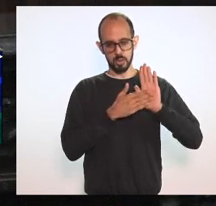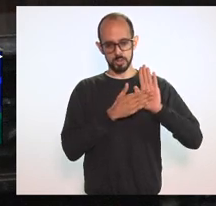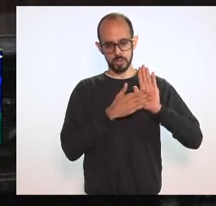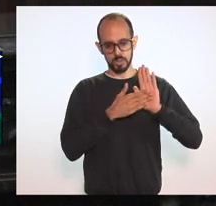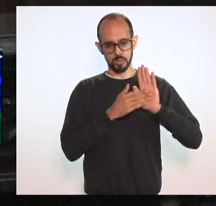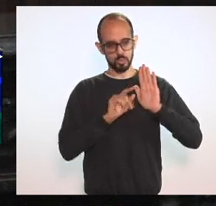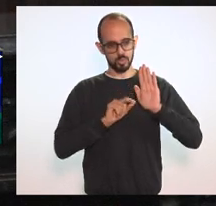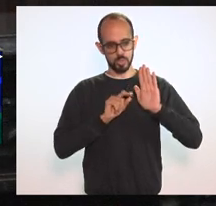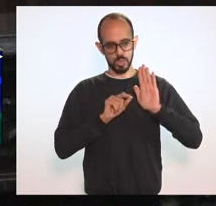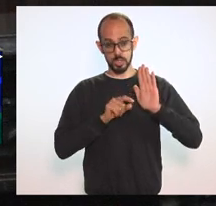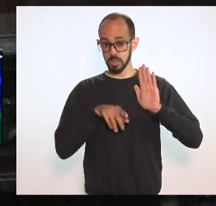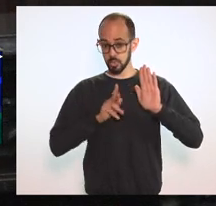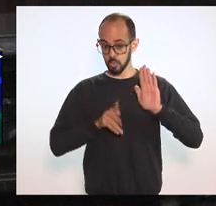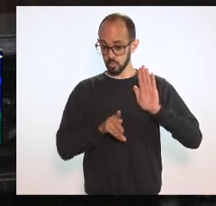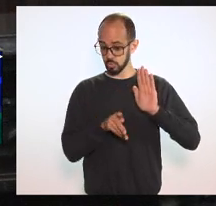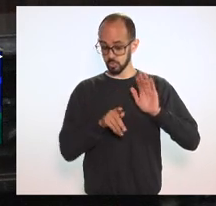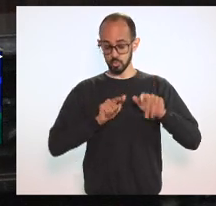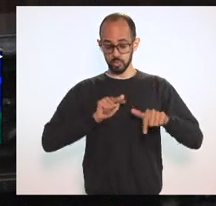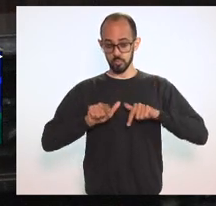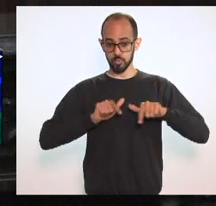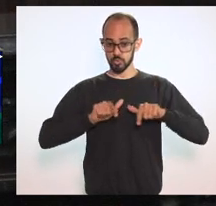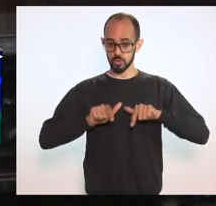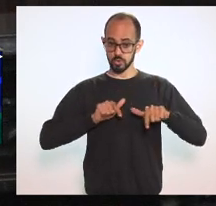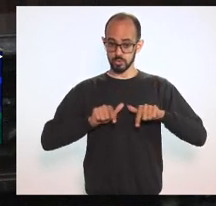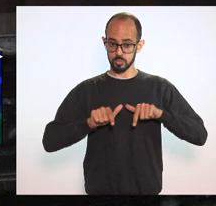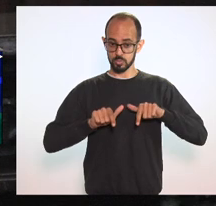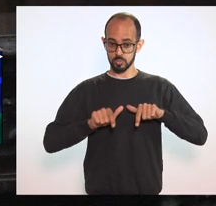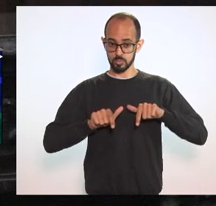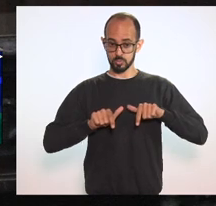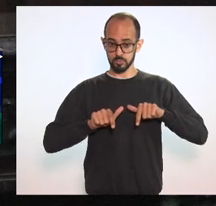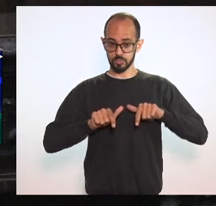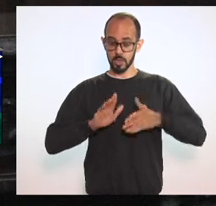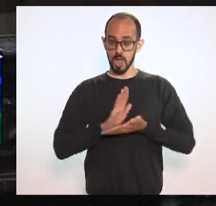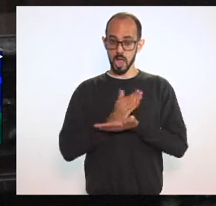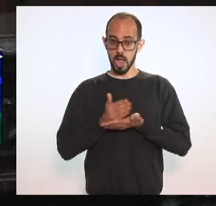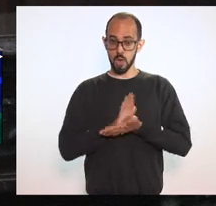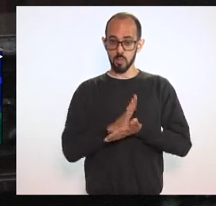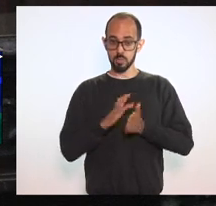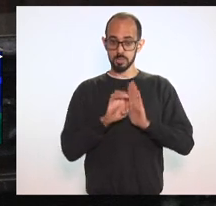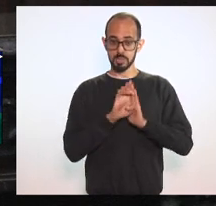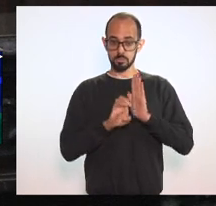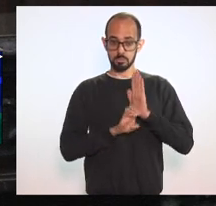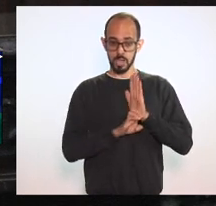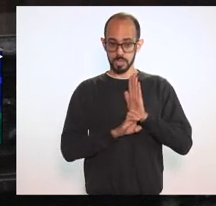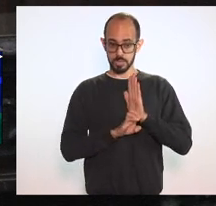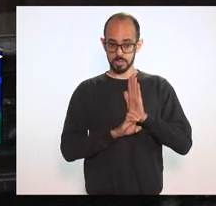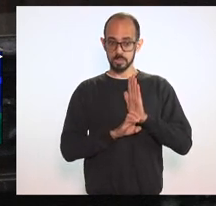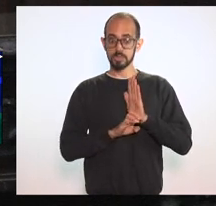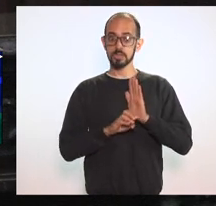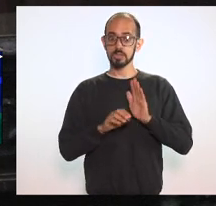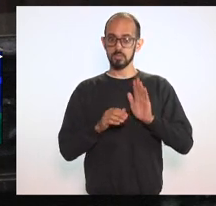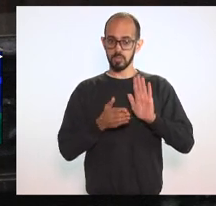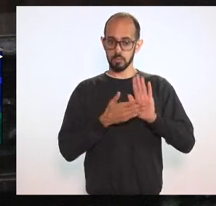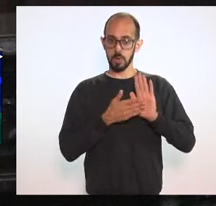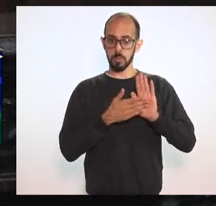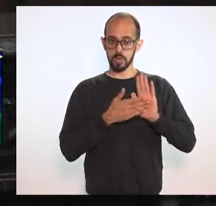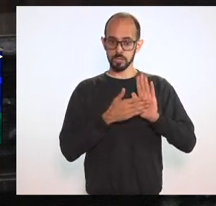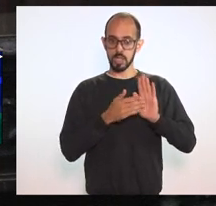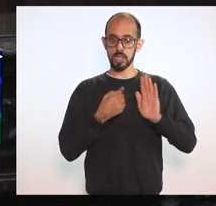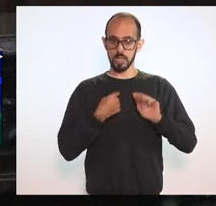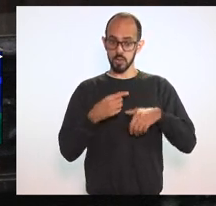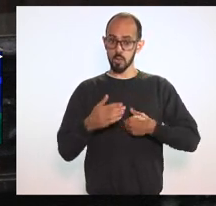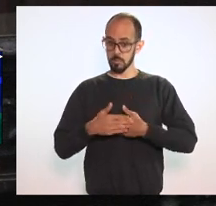permaneçam funcionando inclusive algumas emendas foram propostas nesse sentido é o mesmo na ccj apresentei